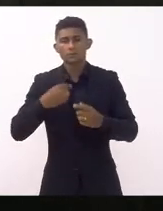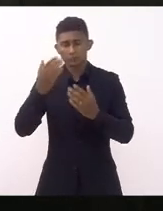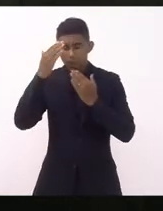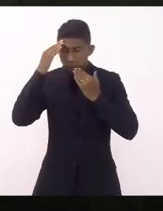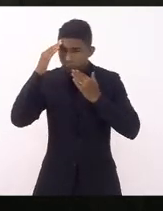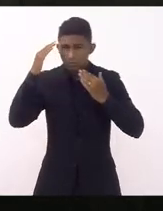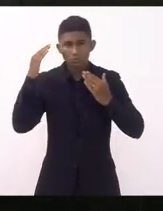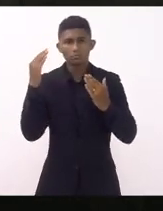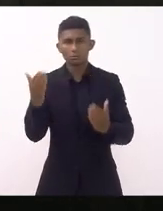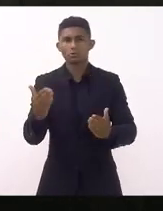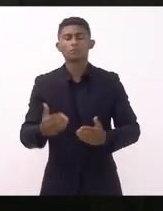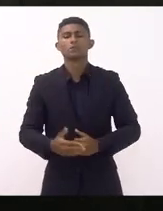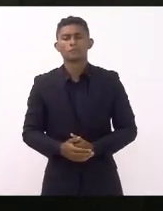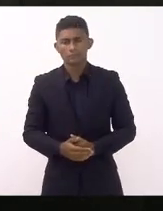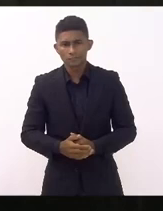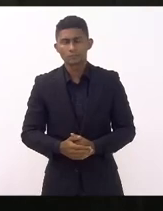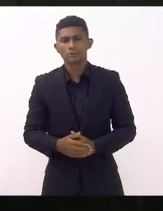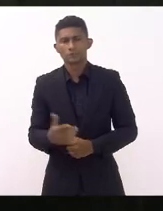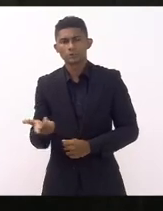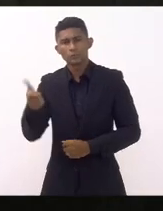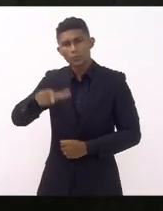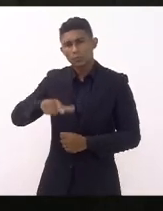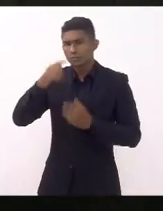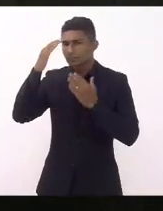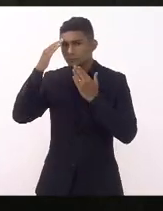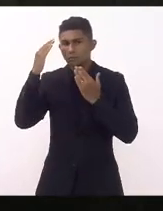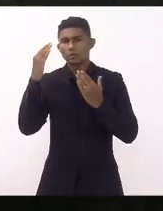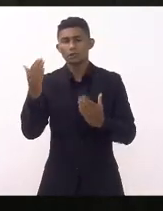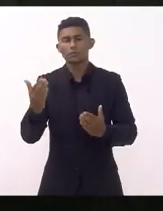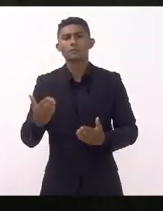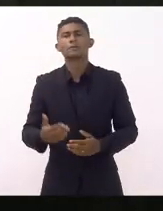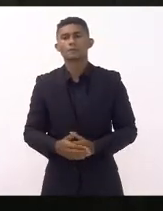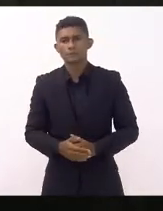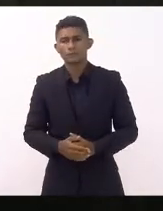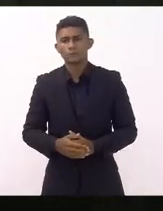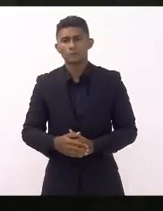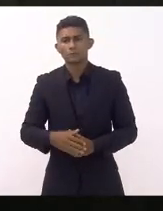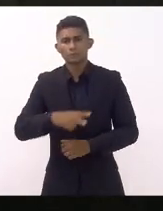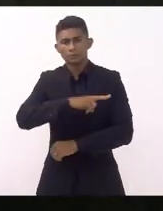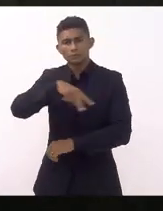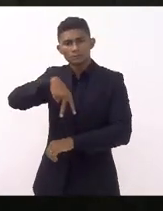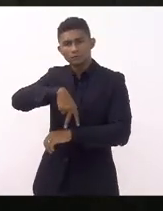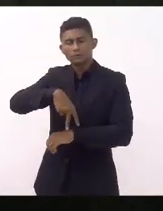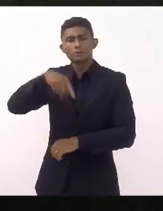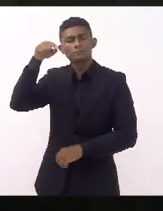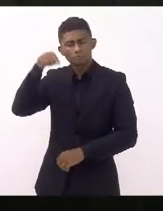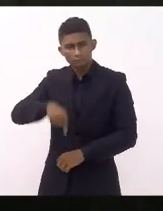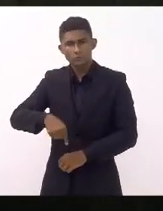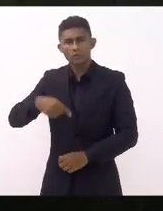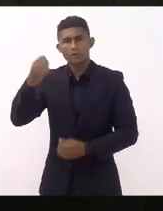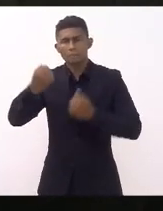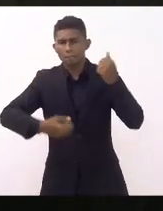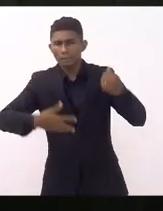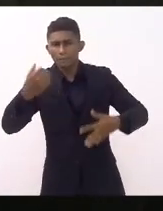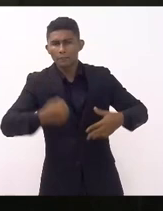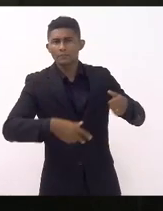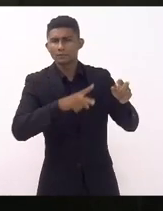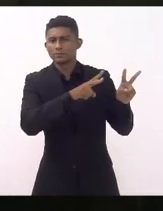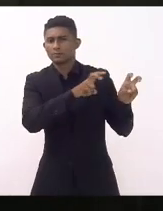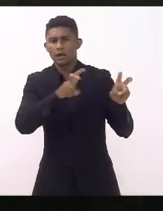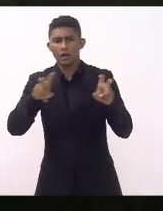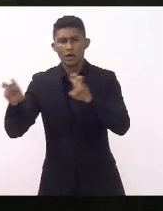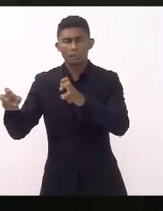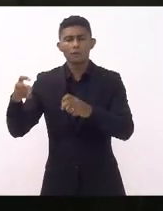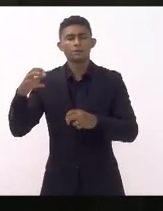aqui, mais uma vez, não é, a oportunidade de estar podendo falar sobre essas questões que são